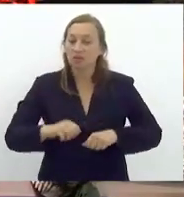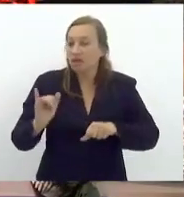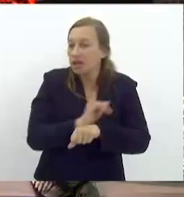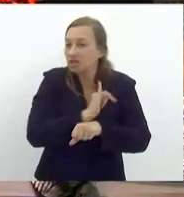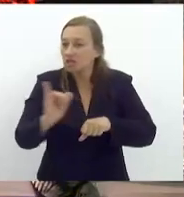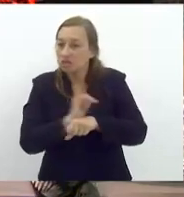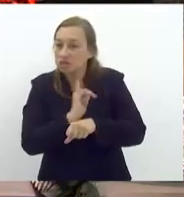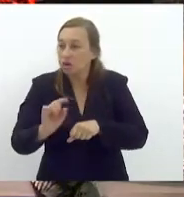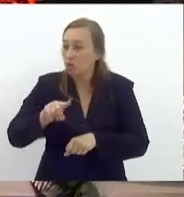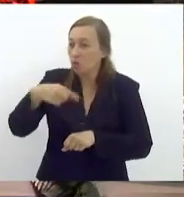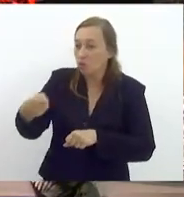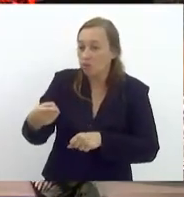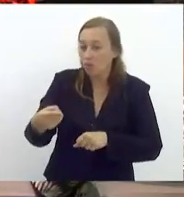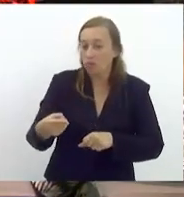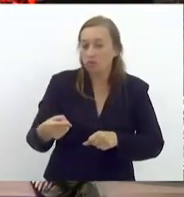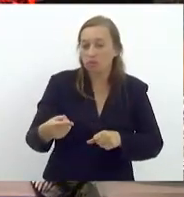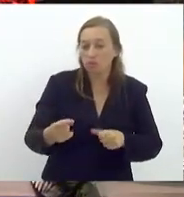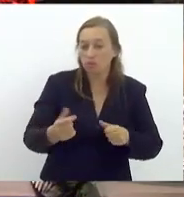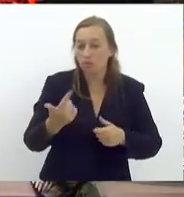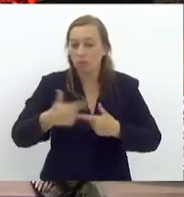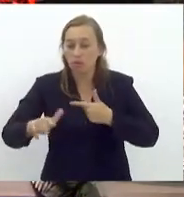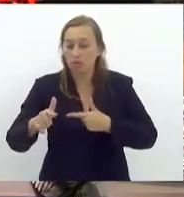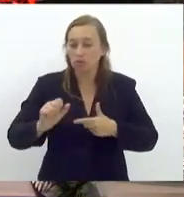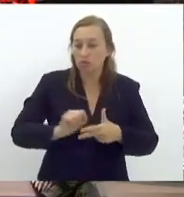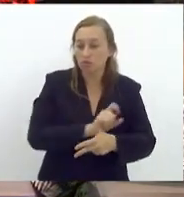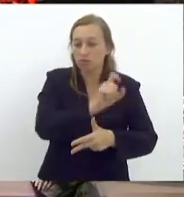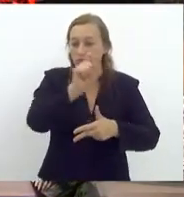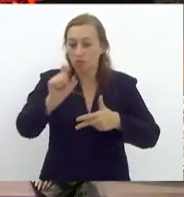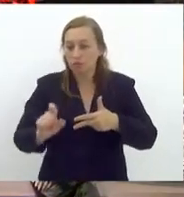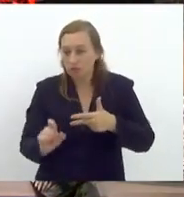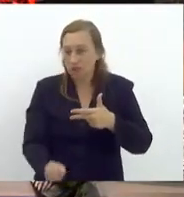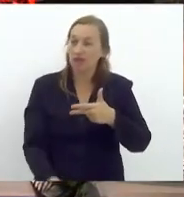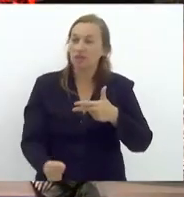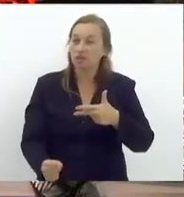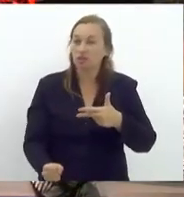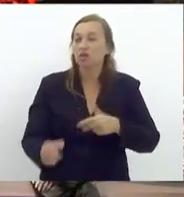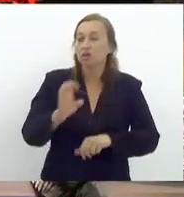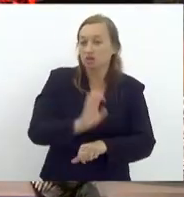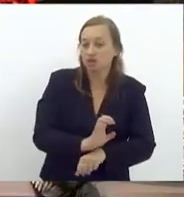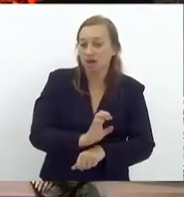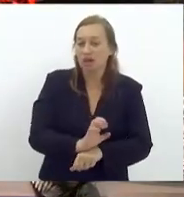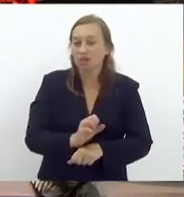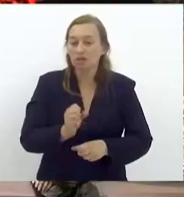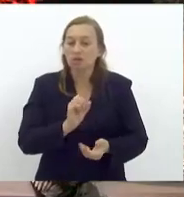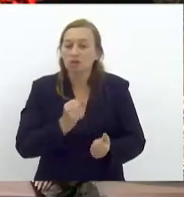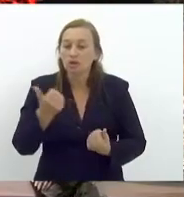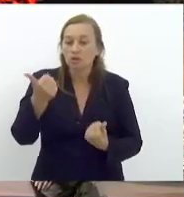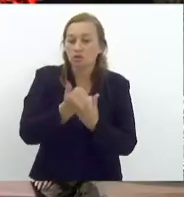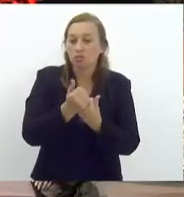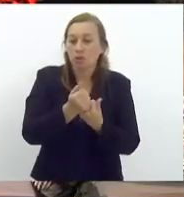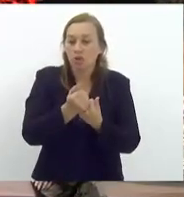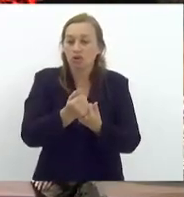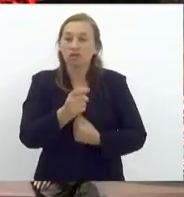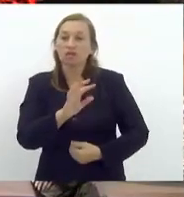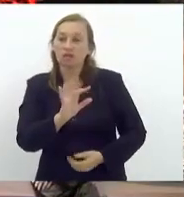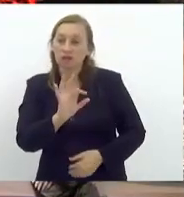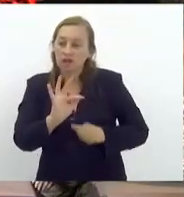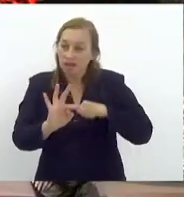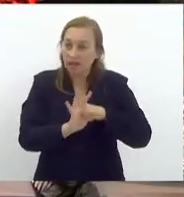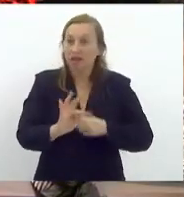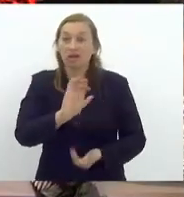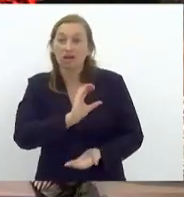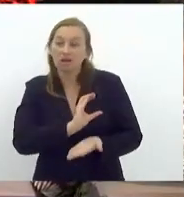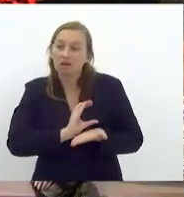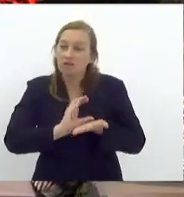articulação com outros poderes do estado e setores da sociedade suporte técnico e financeiro para as ações coletivas do GT